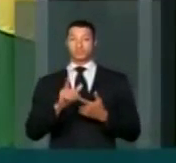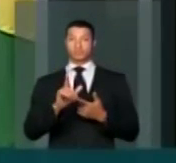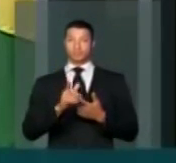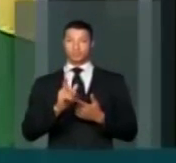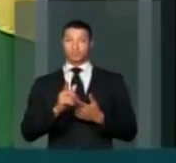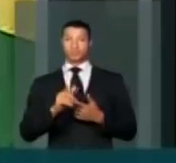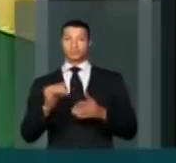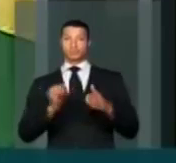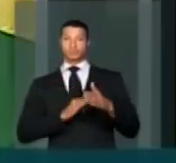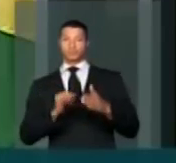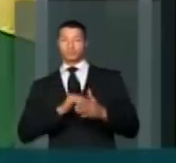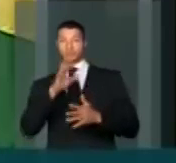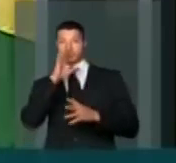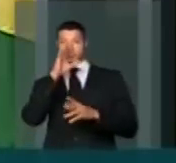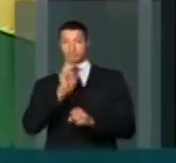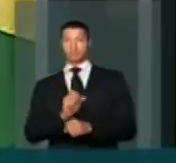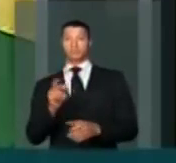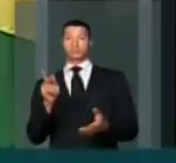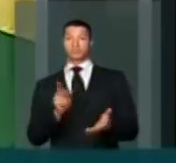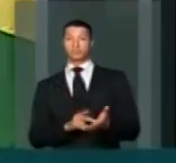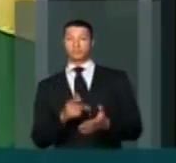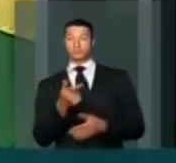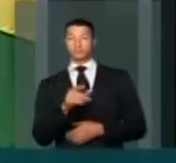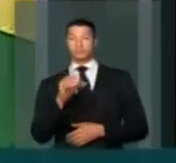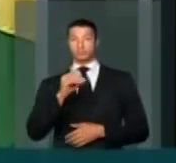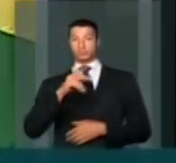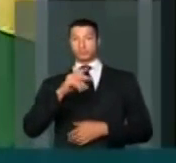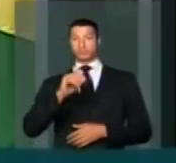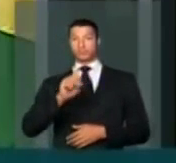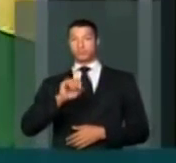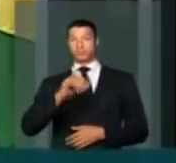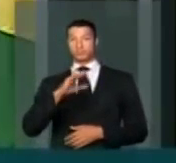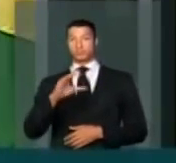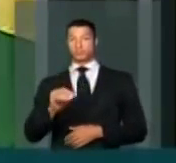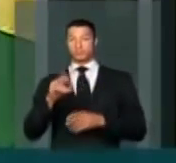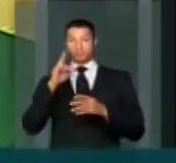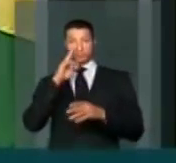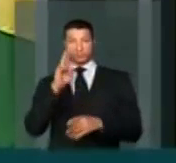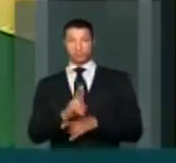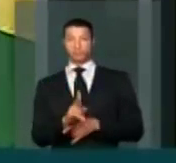legislativo institucionalmente forte e independente e sem oposição vigilante e